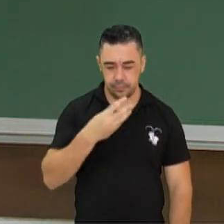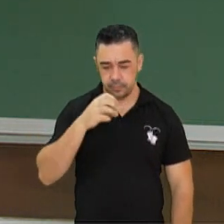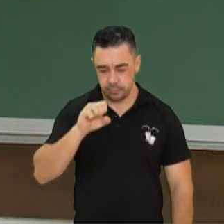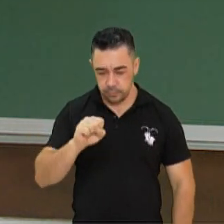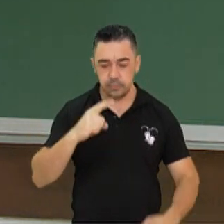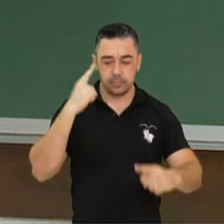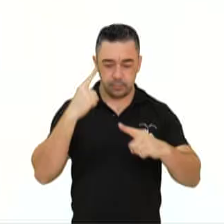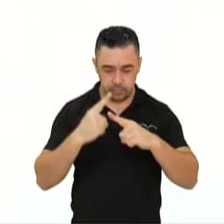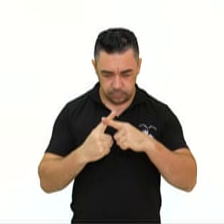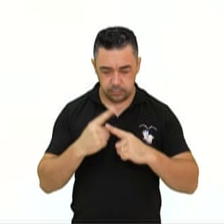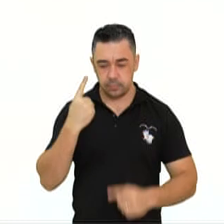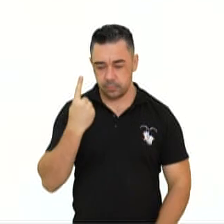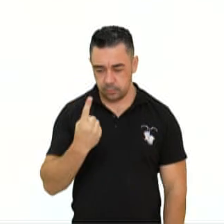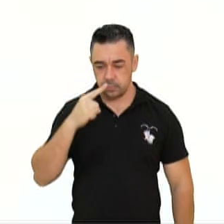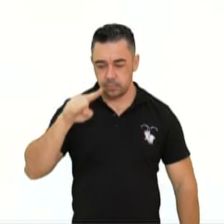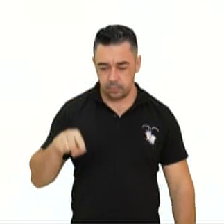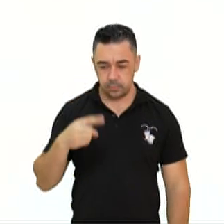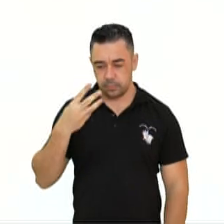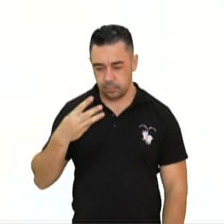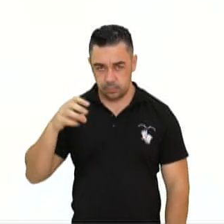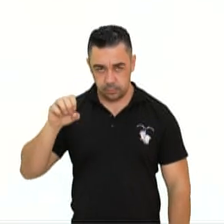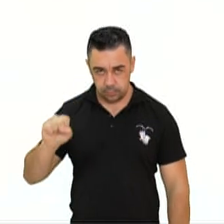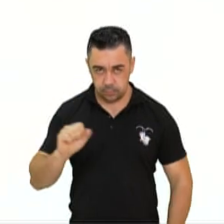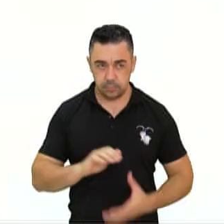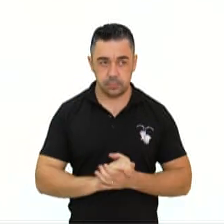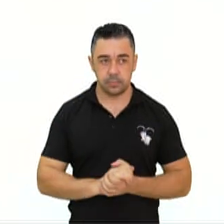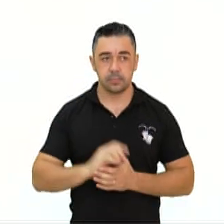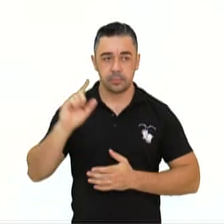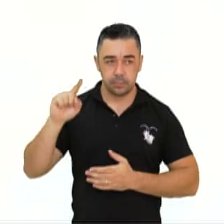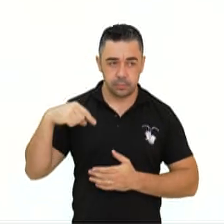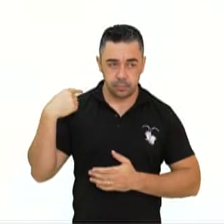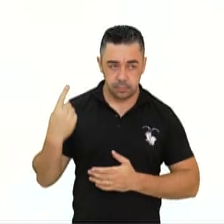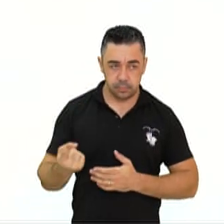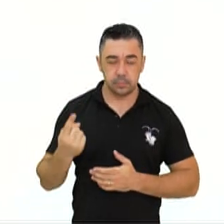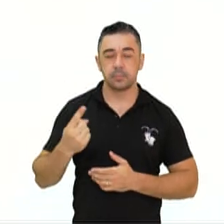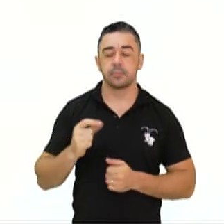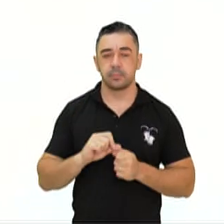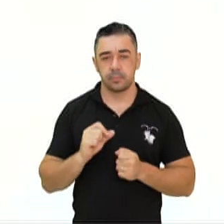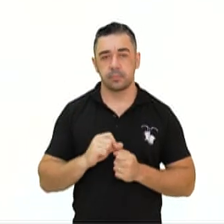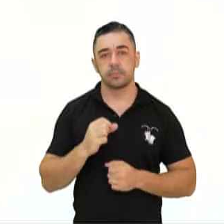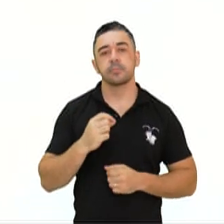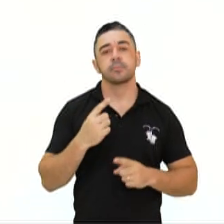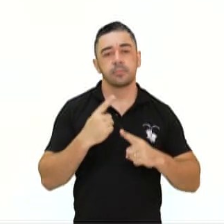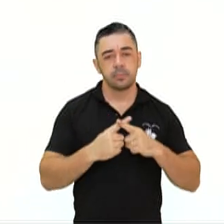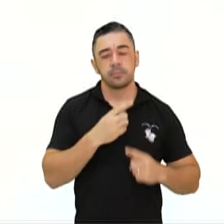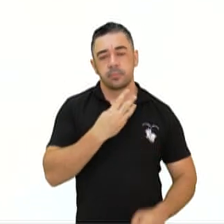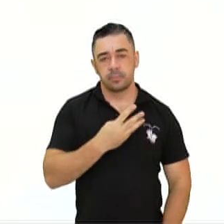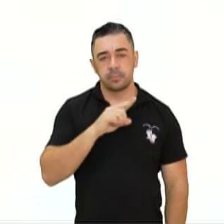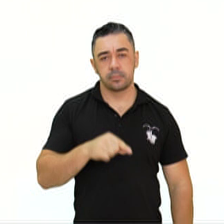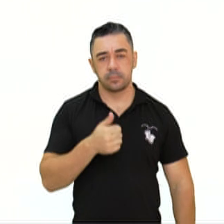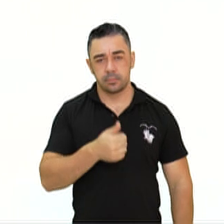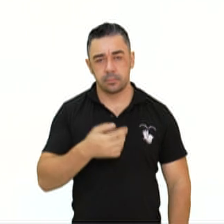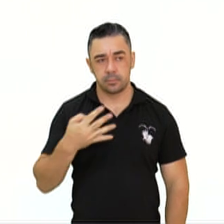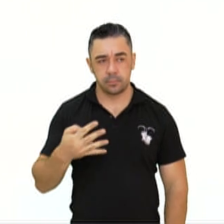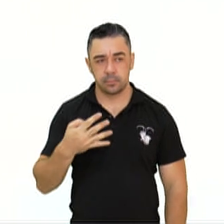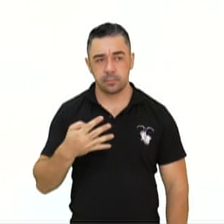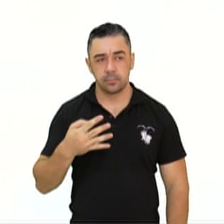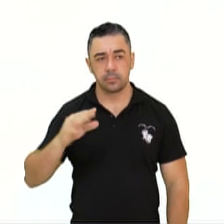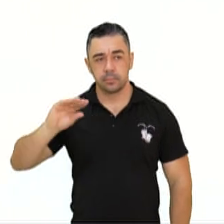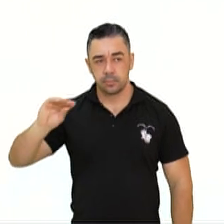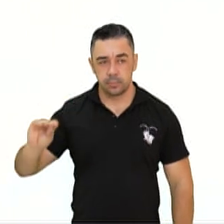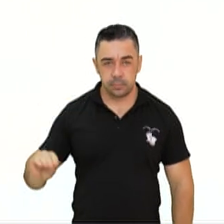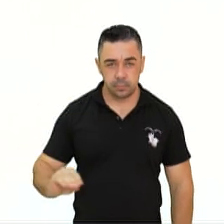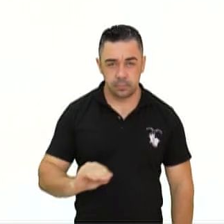vezes 1,38. Depois multiplica pelo 3,14. Está tudo multiplicando no segundo membro,